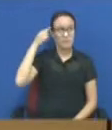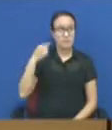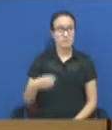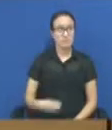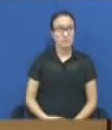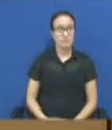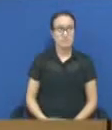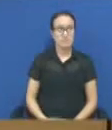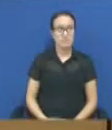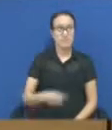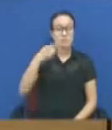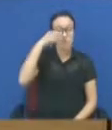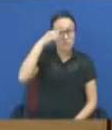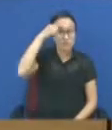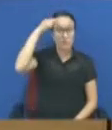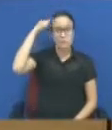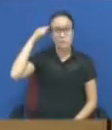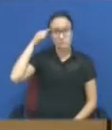Will Cerqueira.